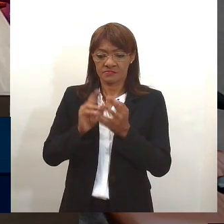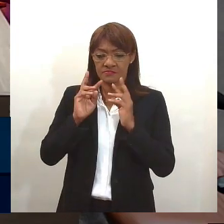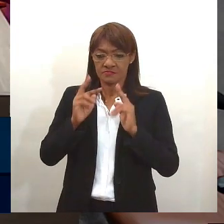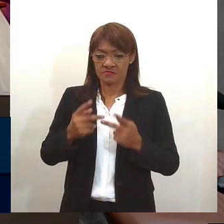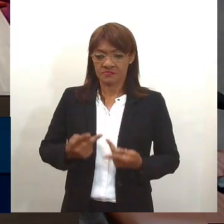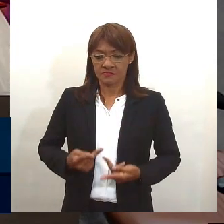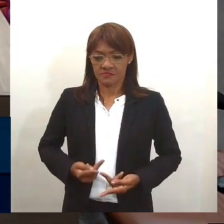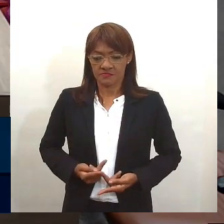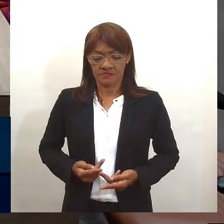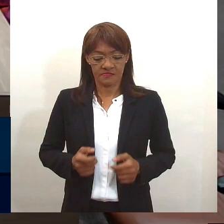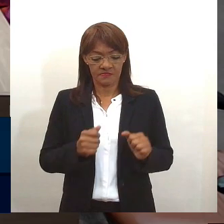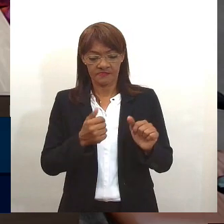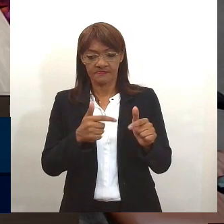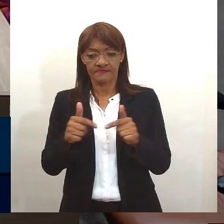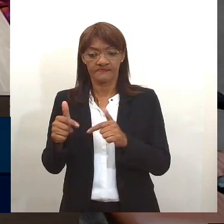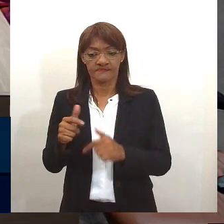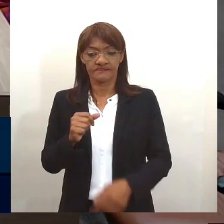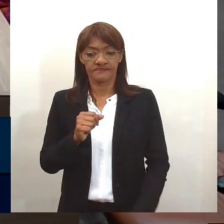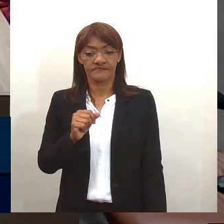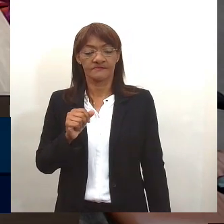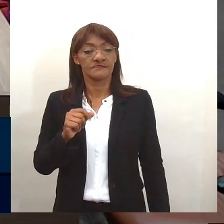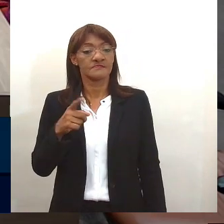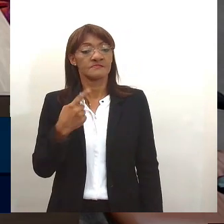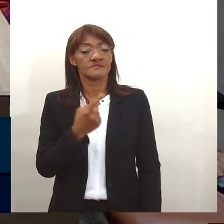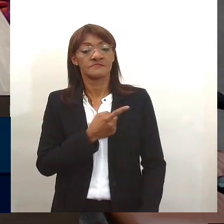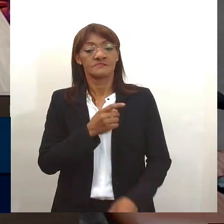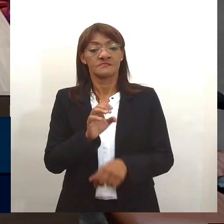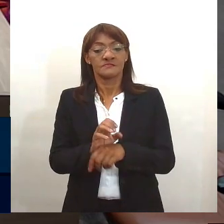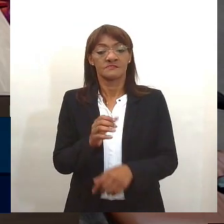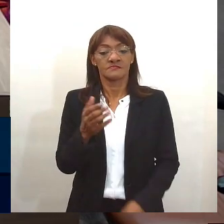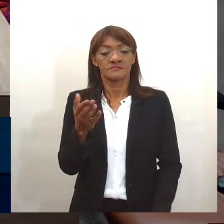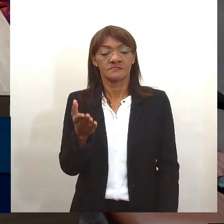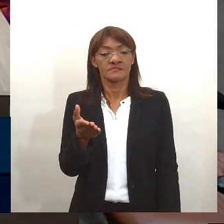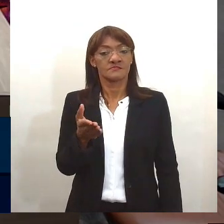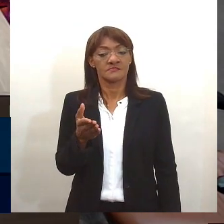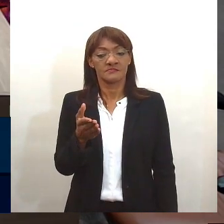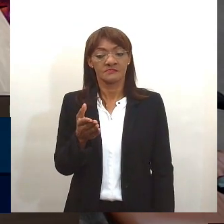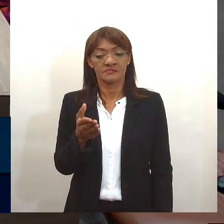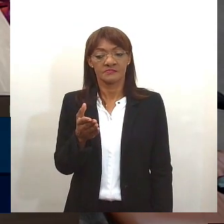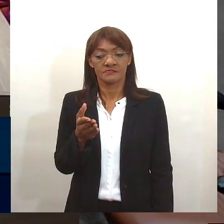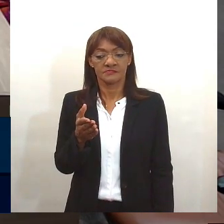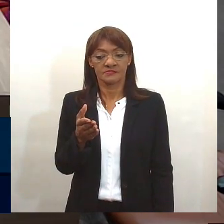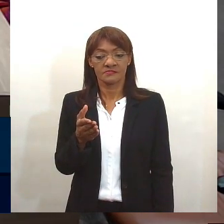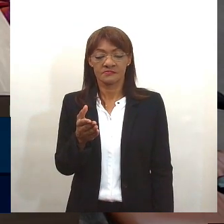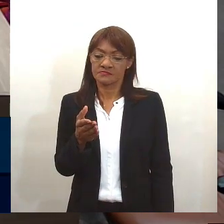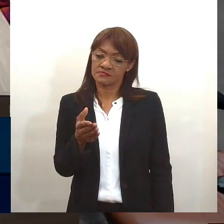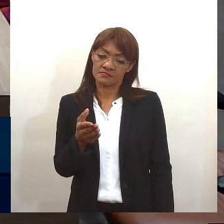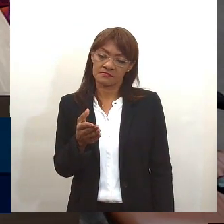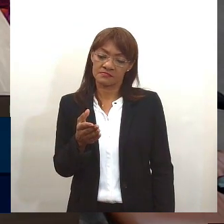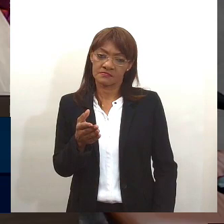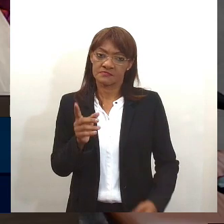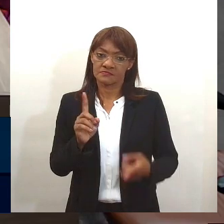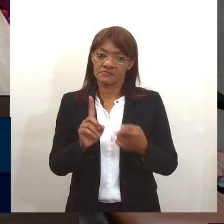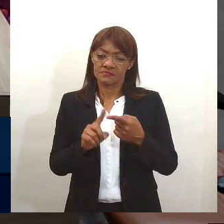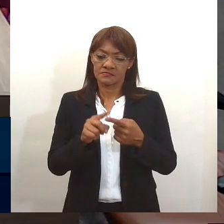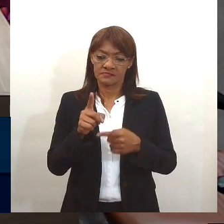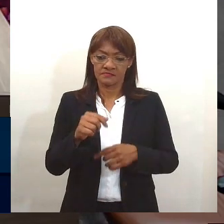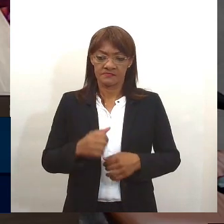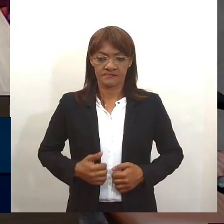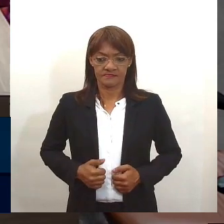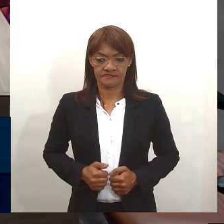estado. Então, em relação também à questão, né, ligada à classe trabalhadora, servidores e